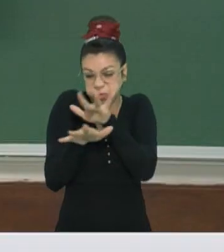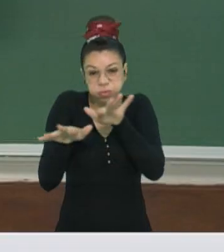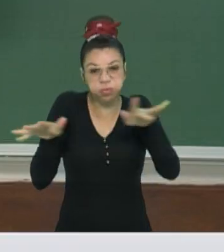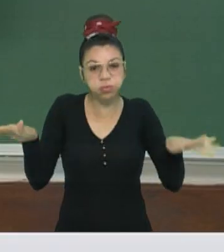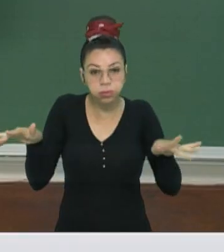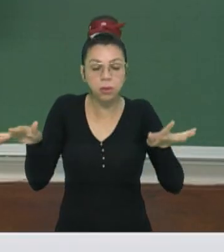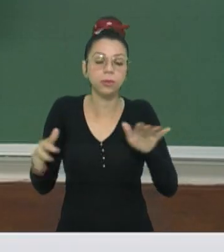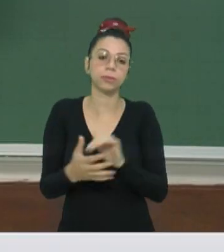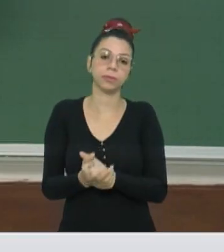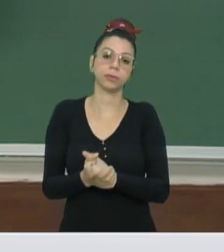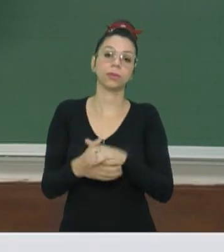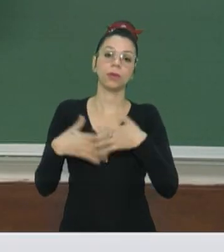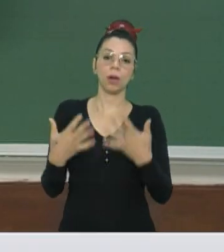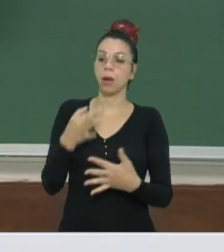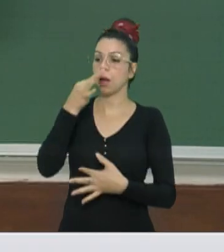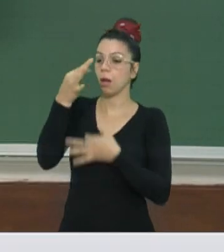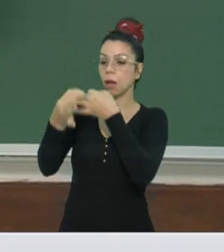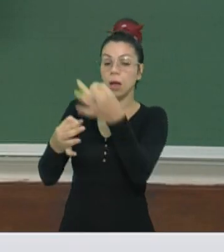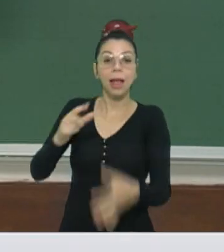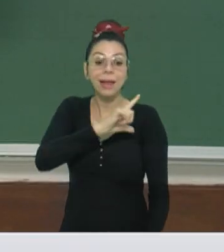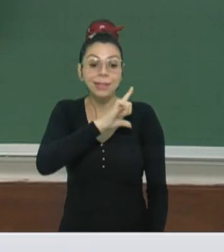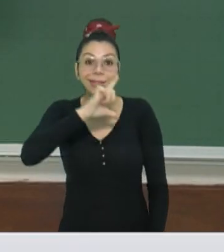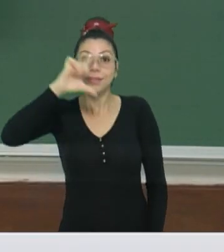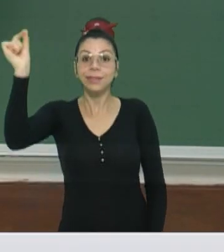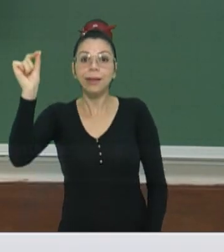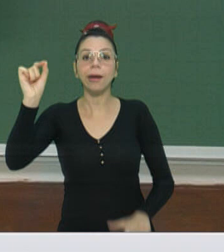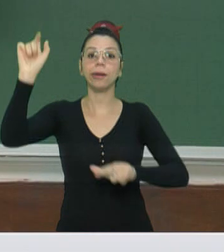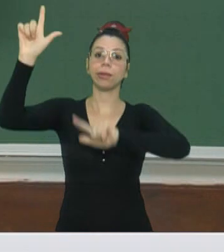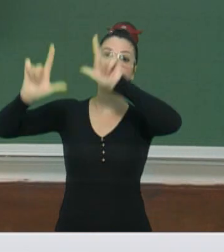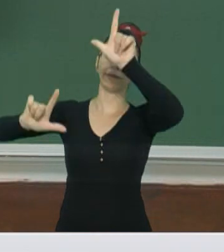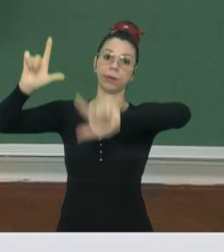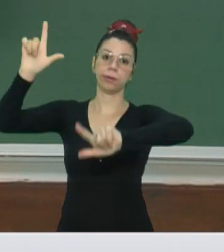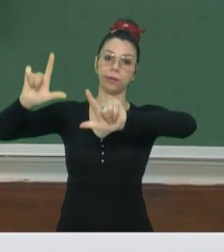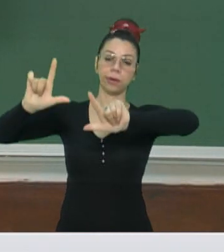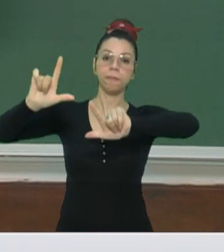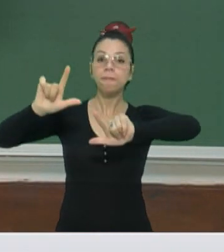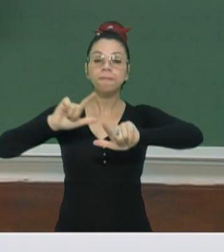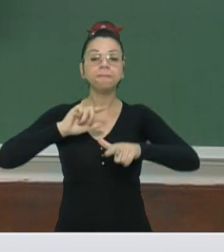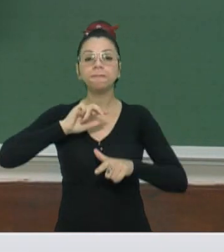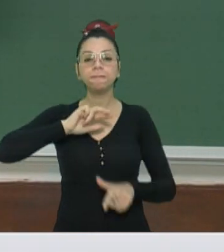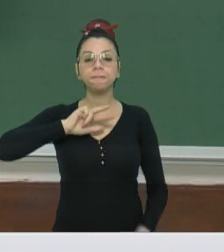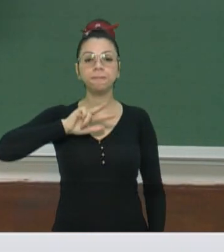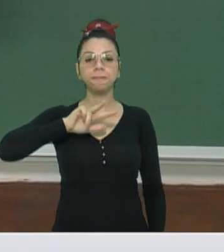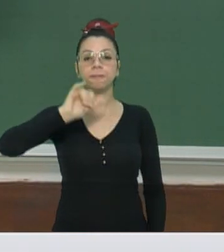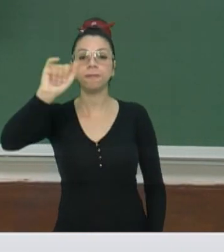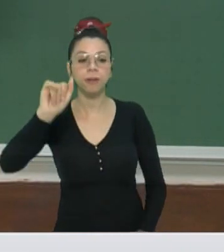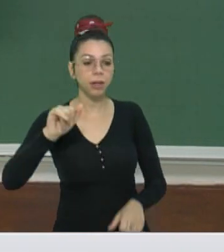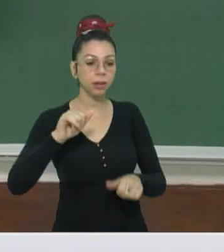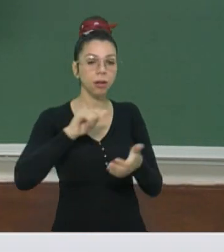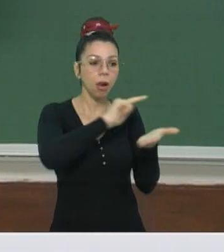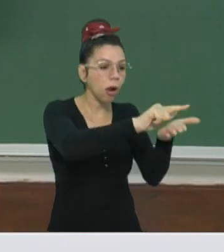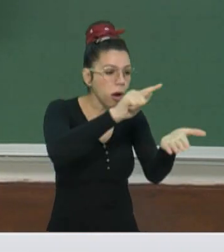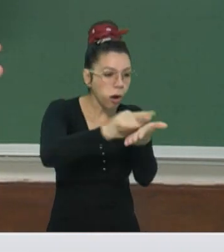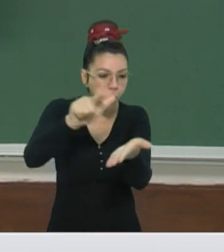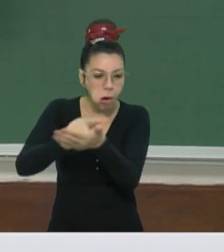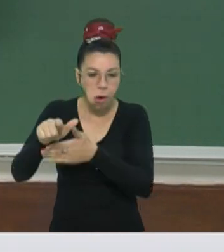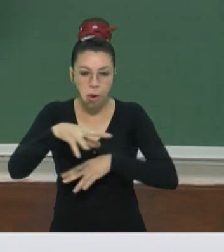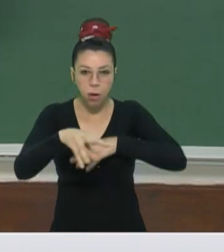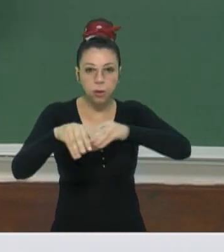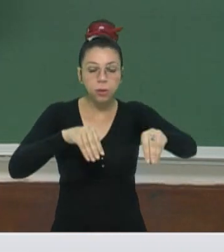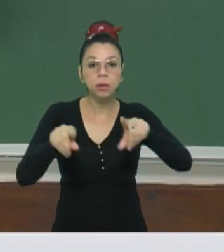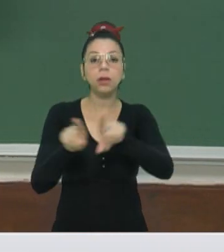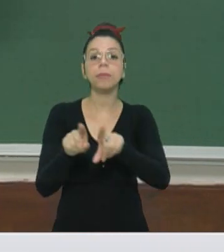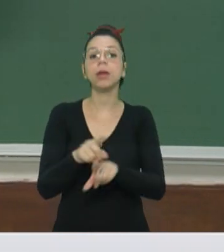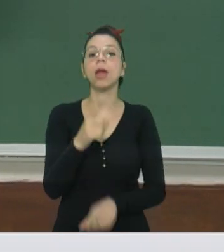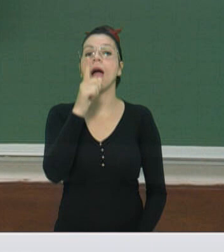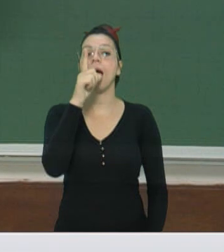crítica está: saia da frente dessa televisão, vai limpar o seu quintal, joga as águas paradas